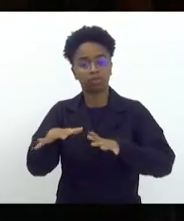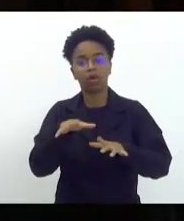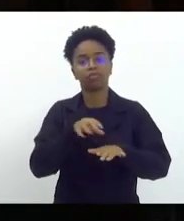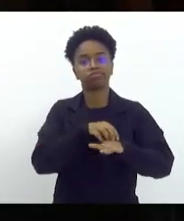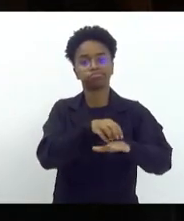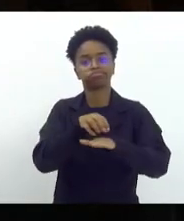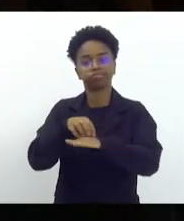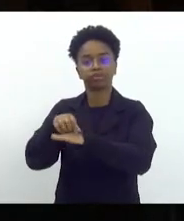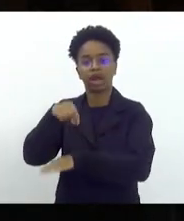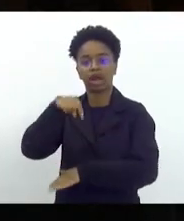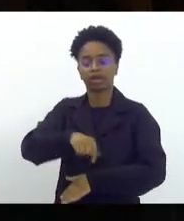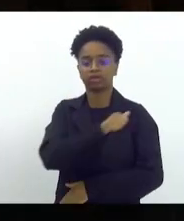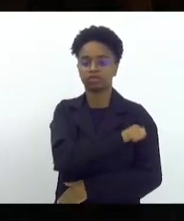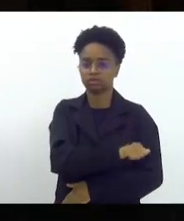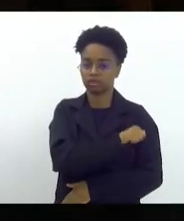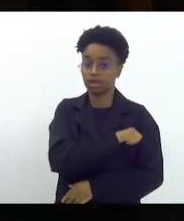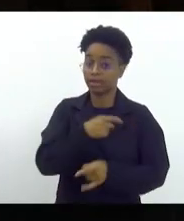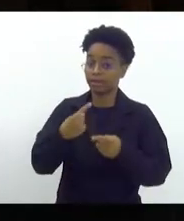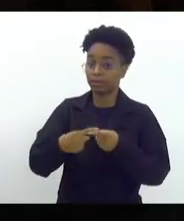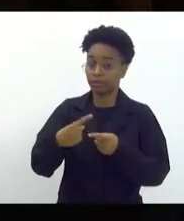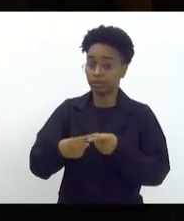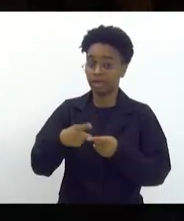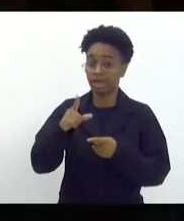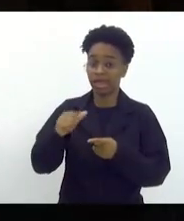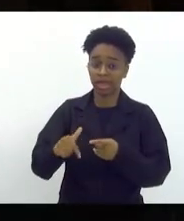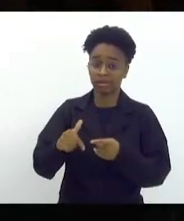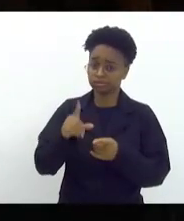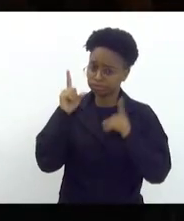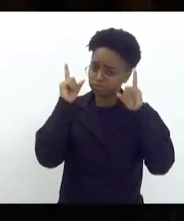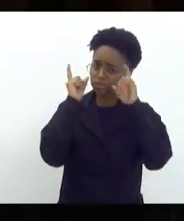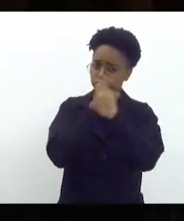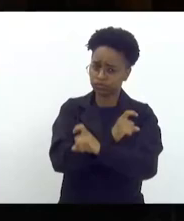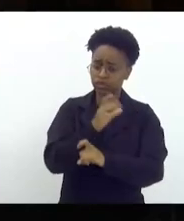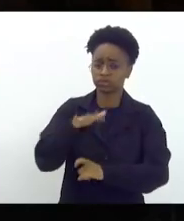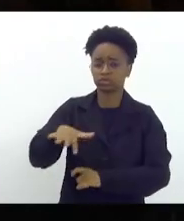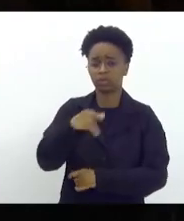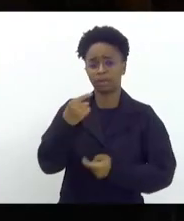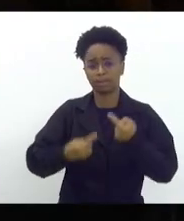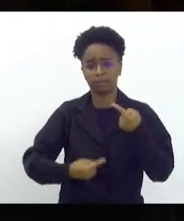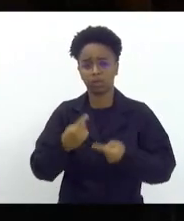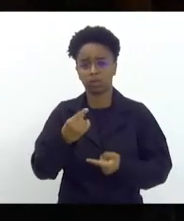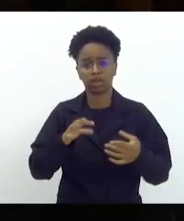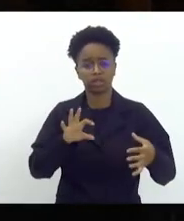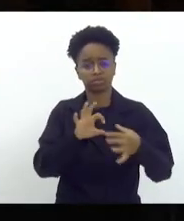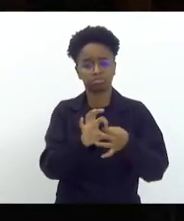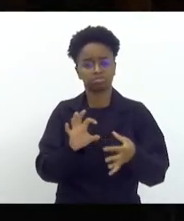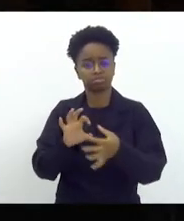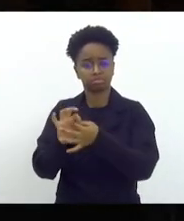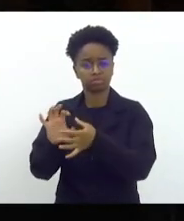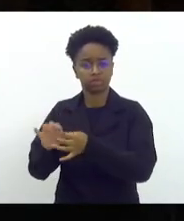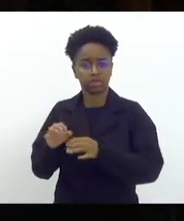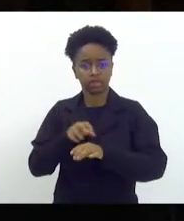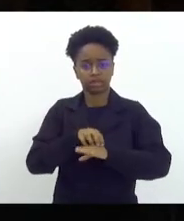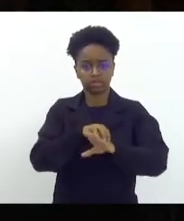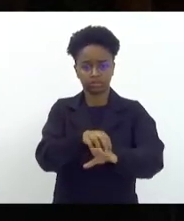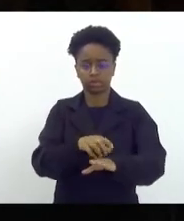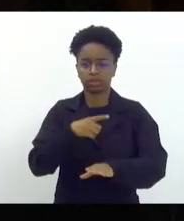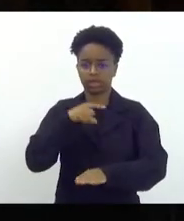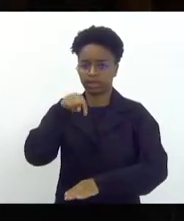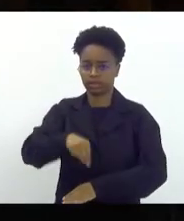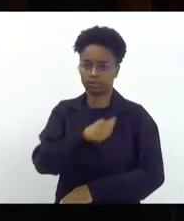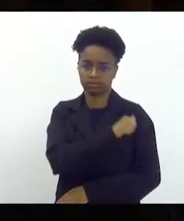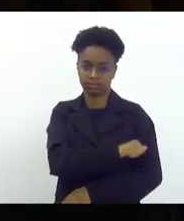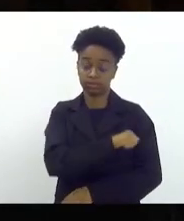estado do Rio de Janeiro uma vez que vai ser um golpe duro nas políticas de integração que a gente tem aqui no estado do Rio de Janeiro